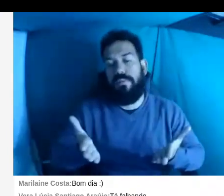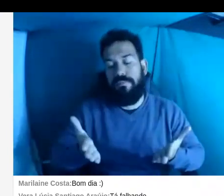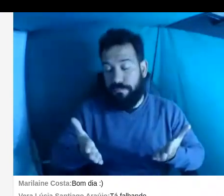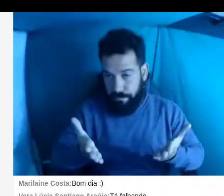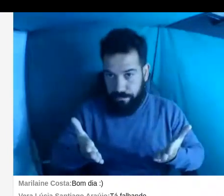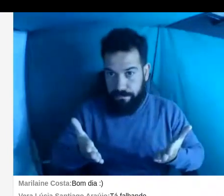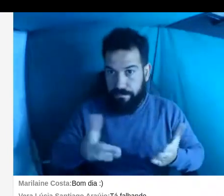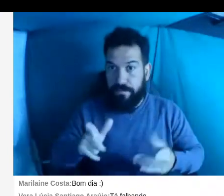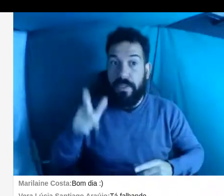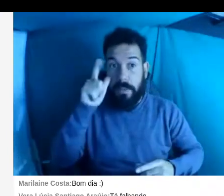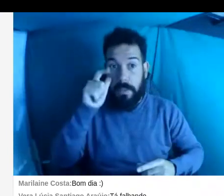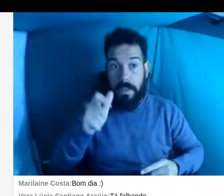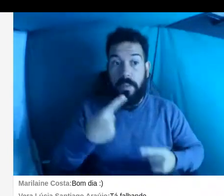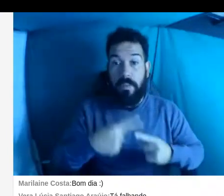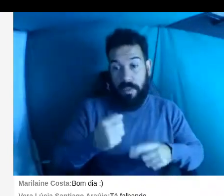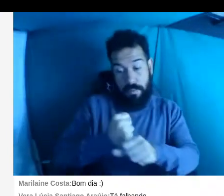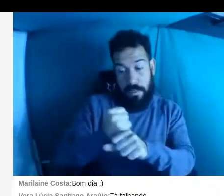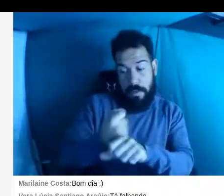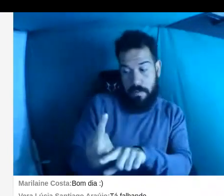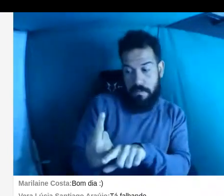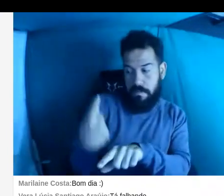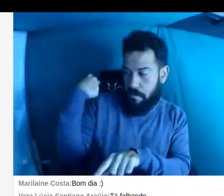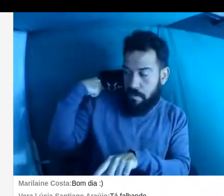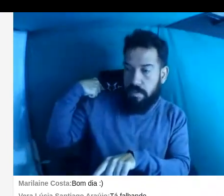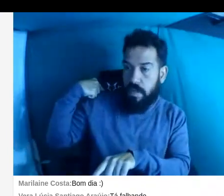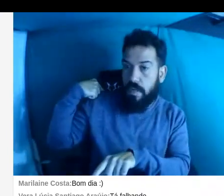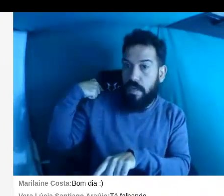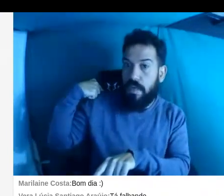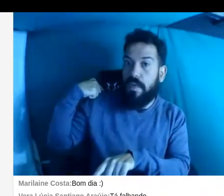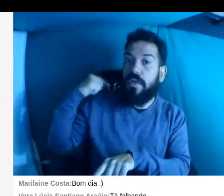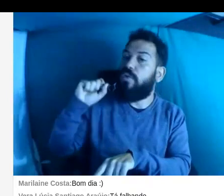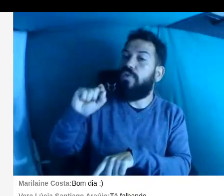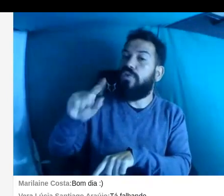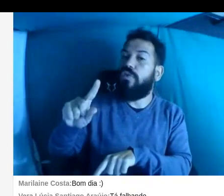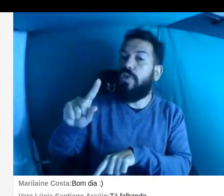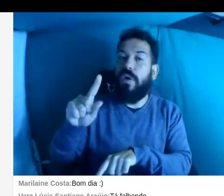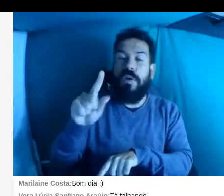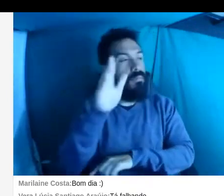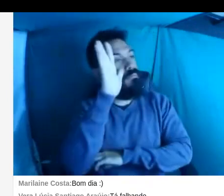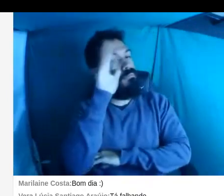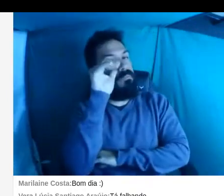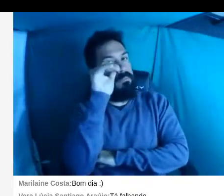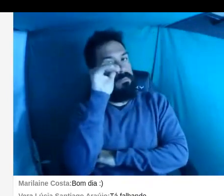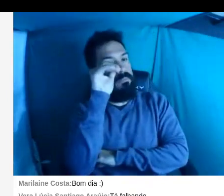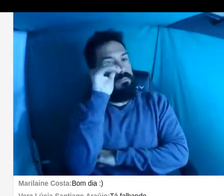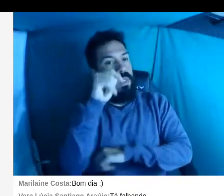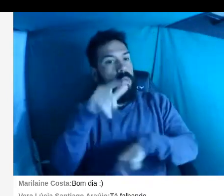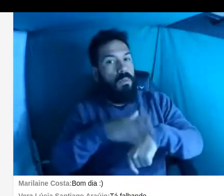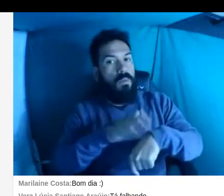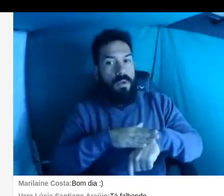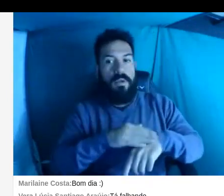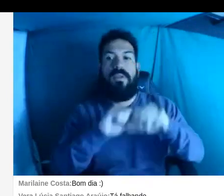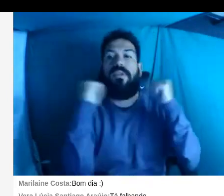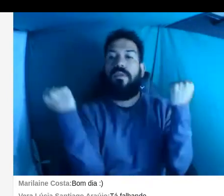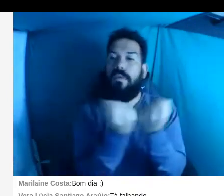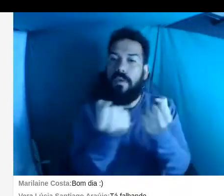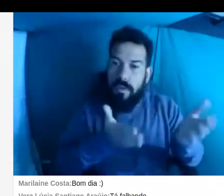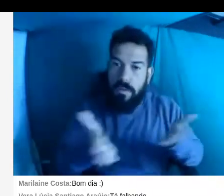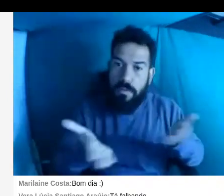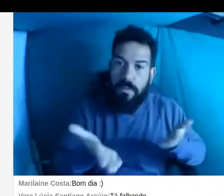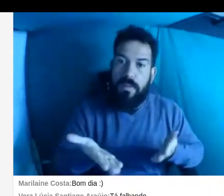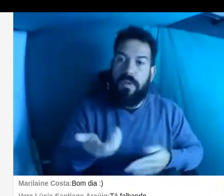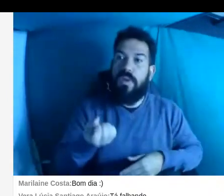porque até anos atrás, nós éramos apenas público nos seminários de acessibilidade ou objeto